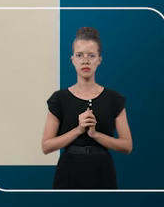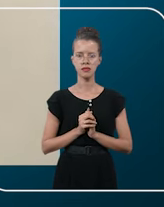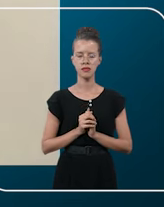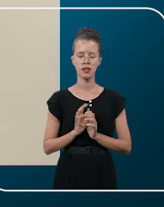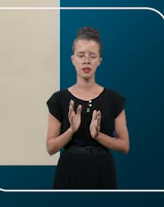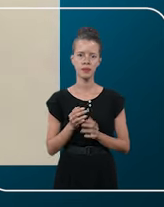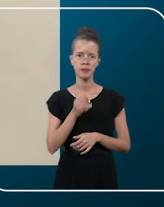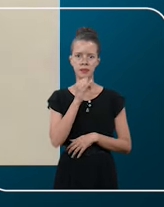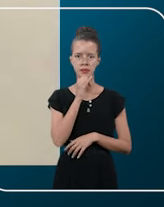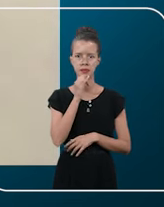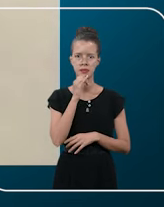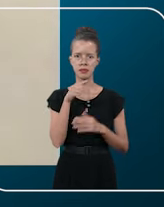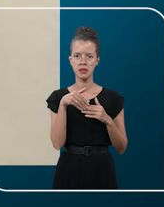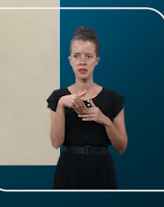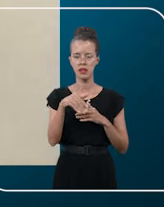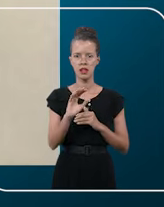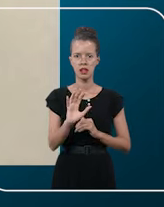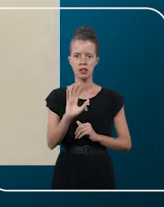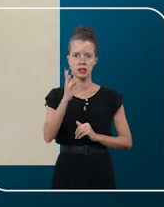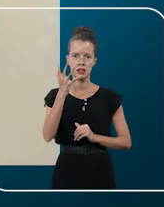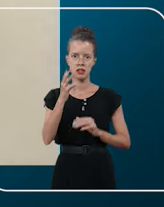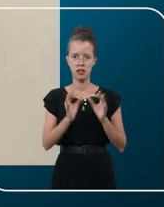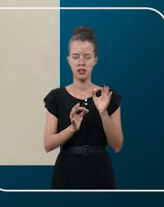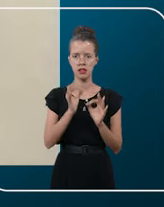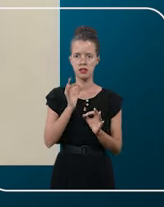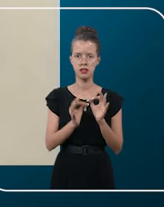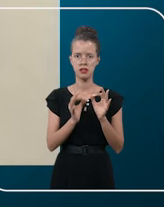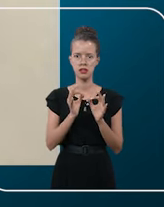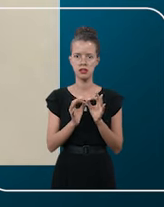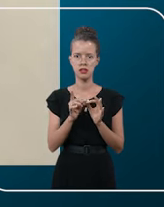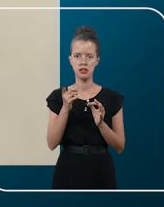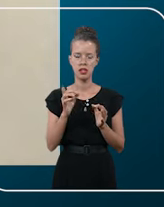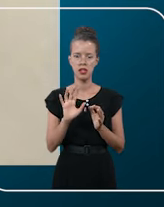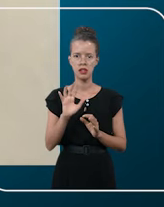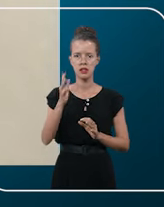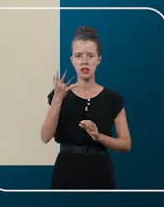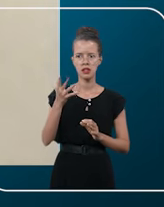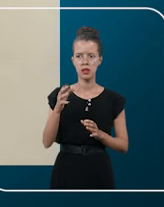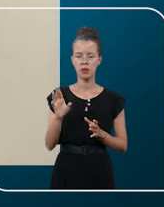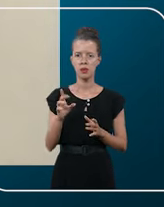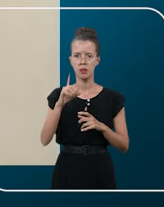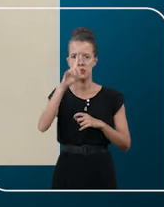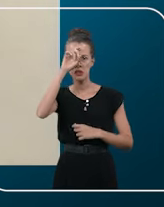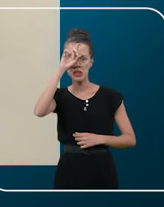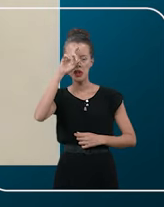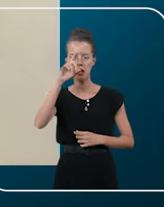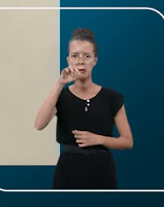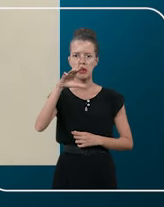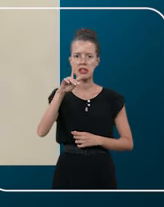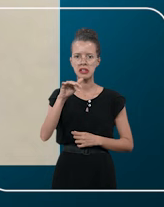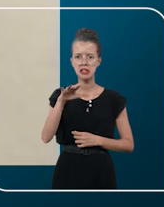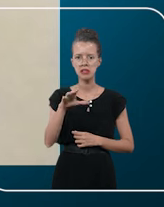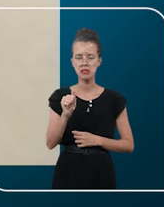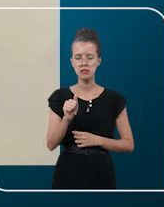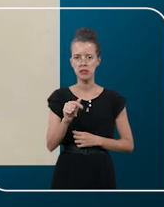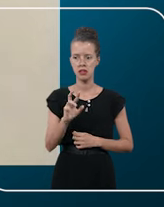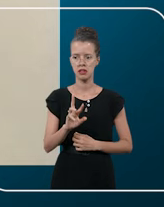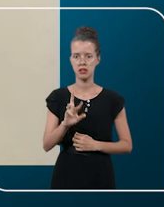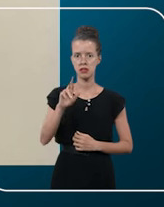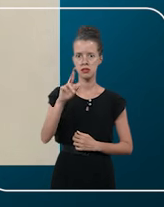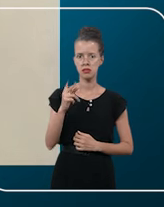quando se ingressa em juízo relativamente a um hospital, a uma clínica, a responsabilidade dessa clínica, ela